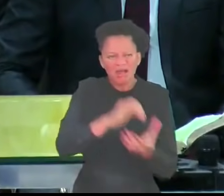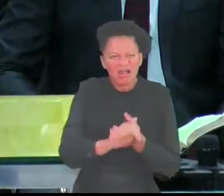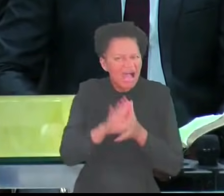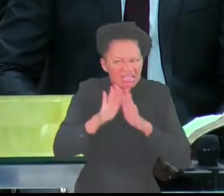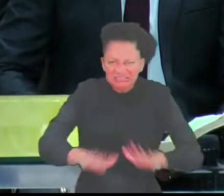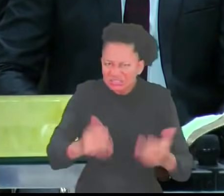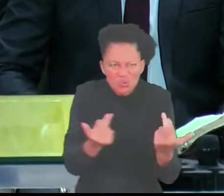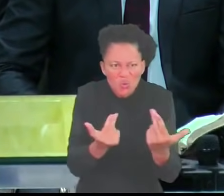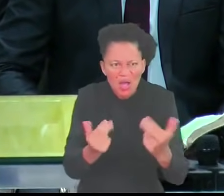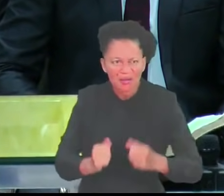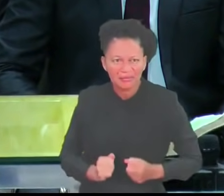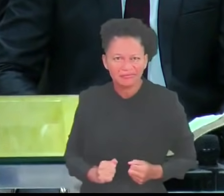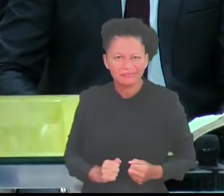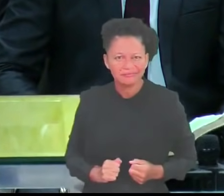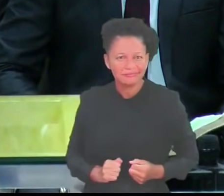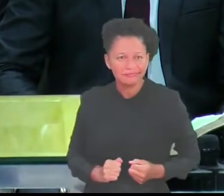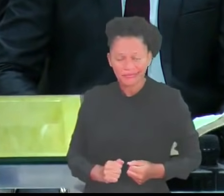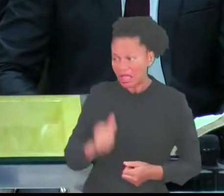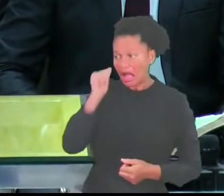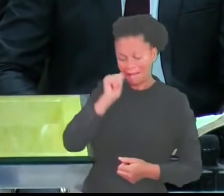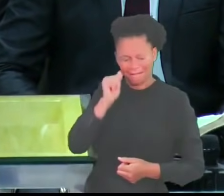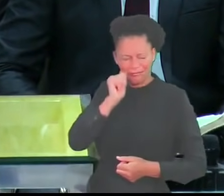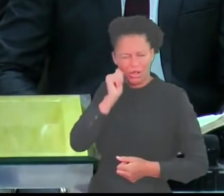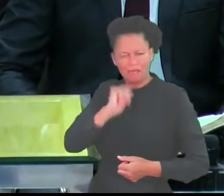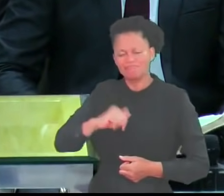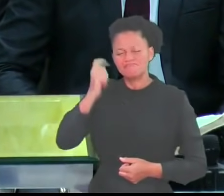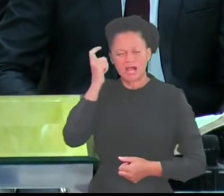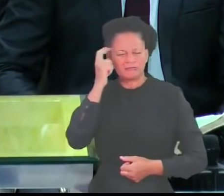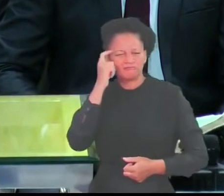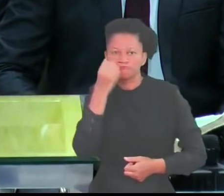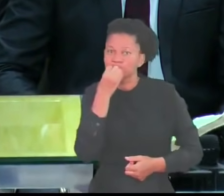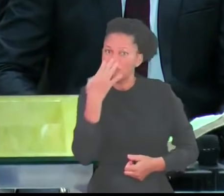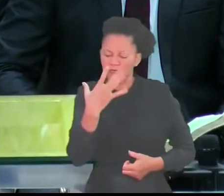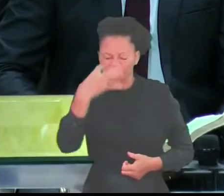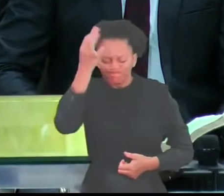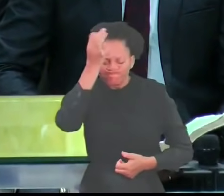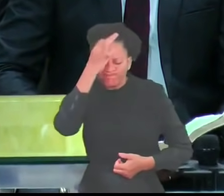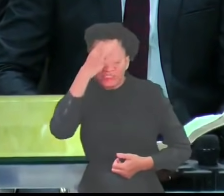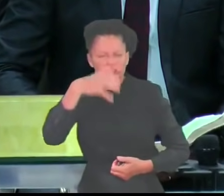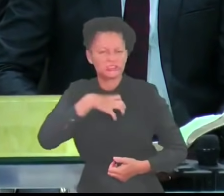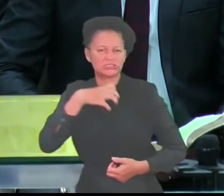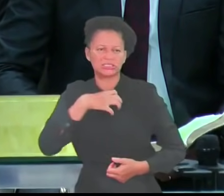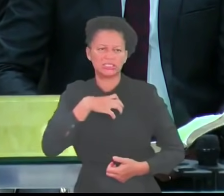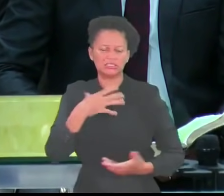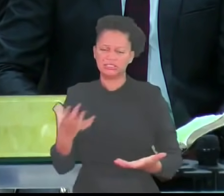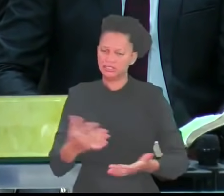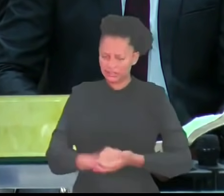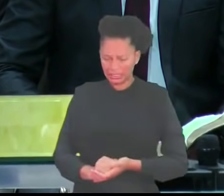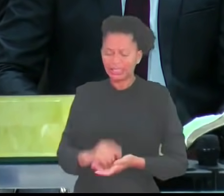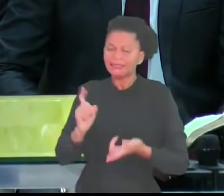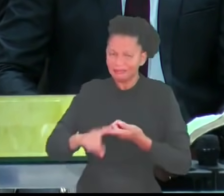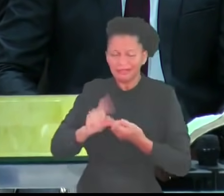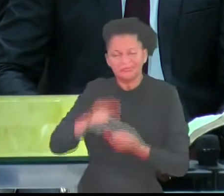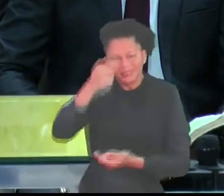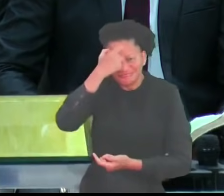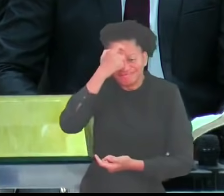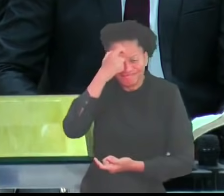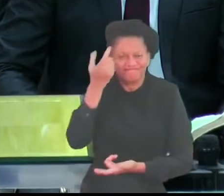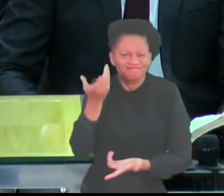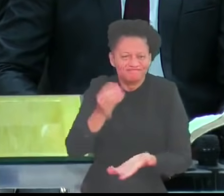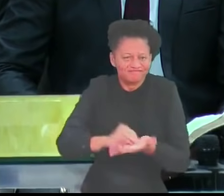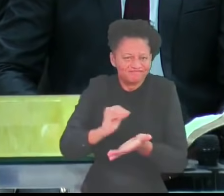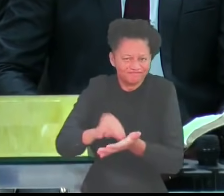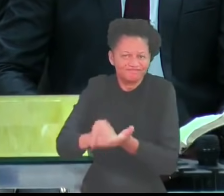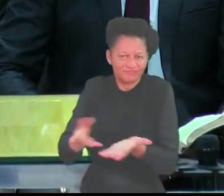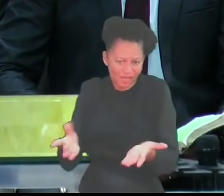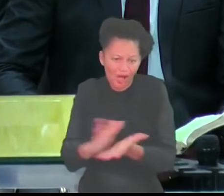assim? Mulher que tem mais juízo espiritual do que o marido? E juízo da cabeça também, não é? Glória a Deus.